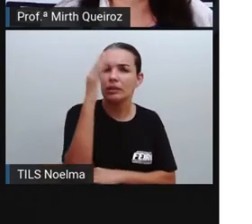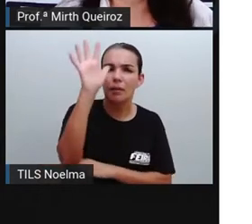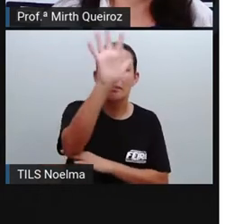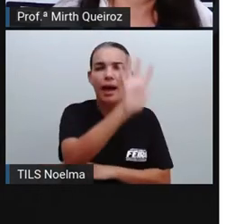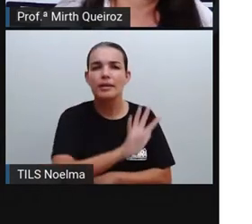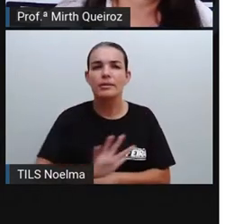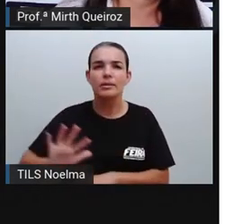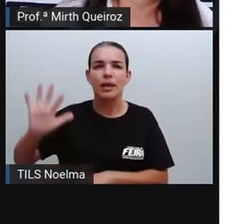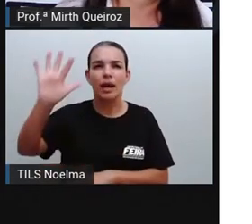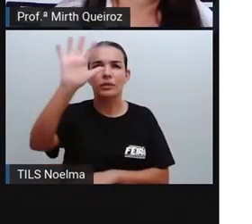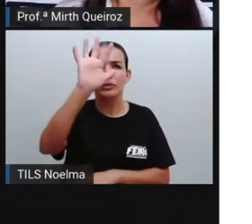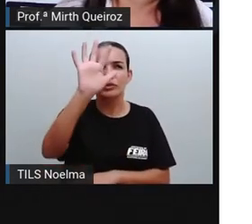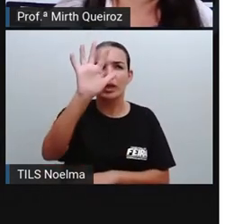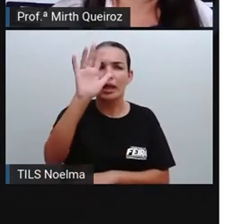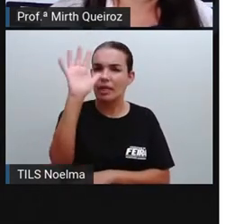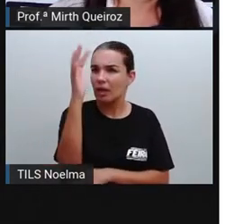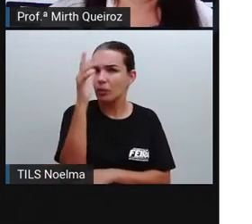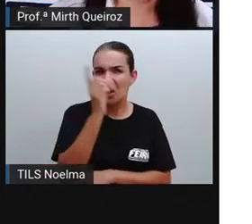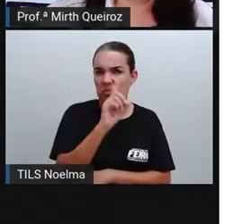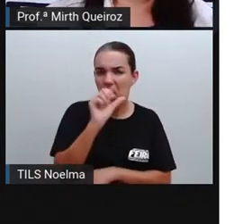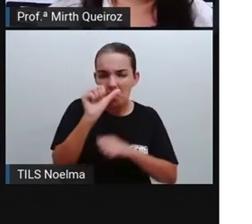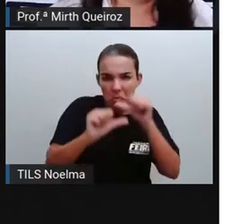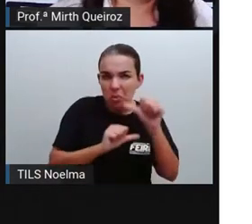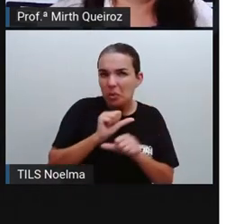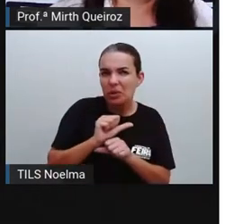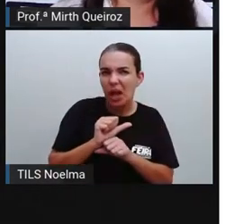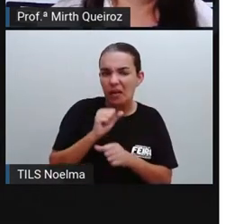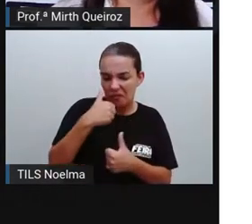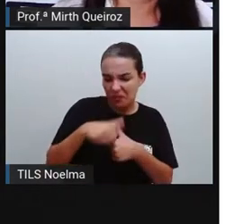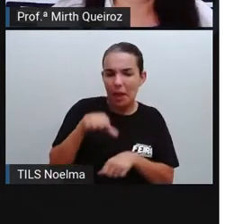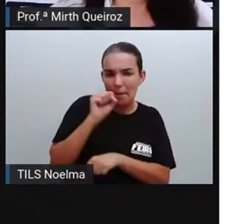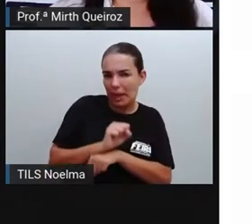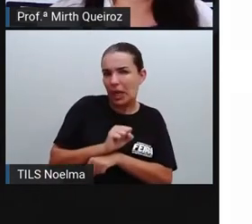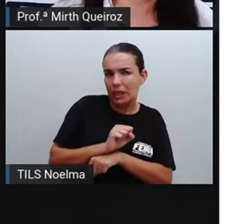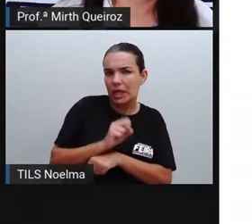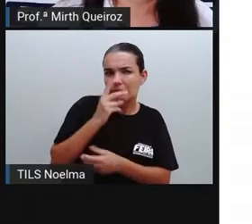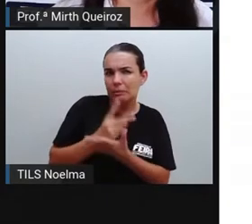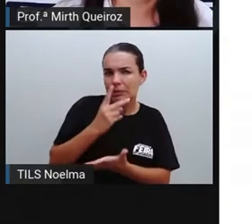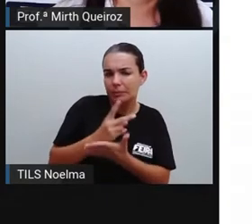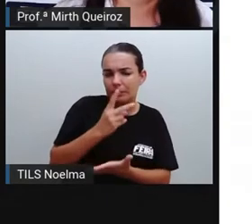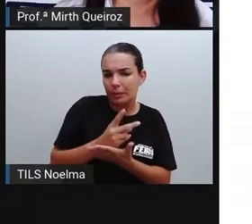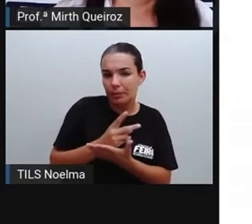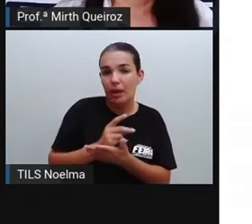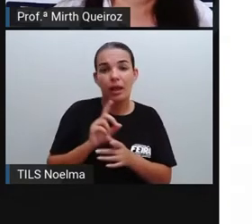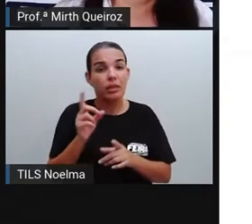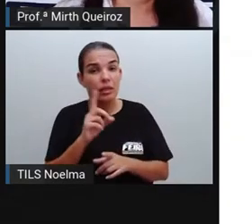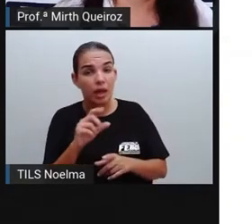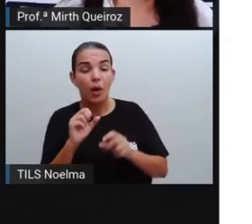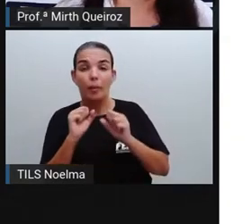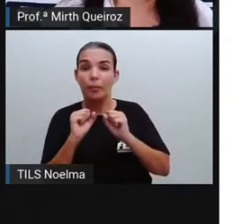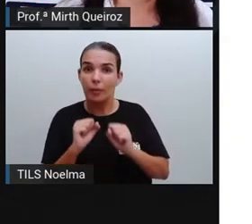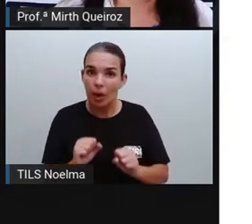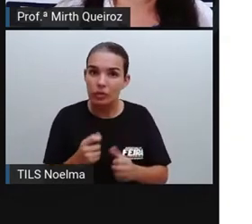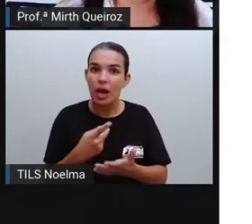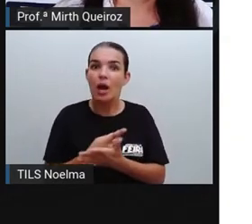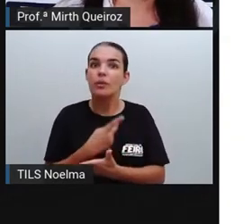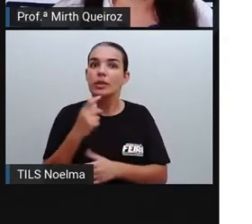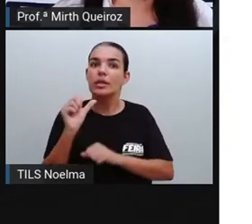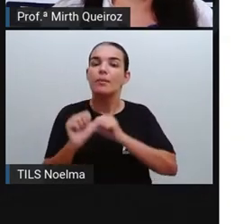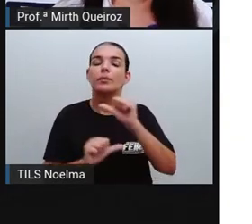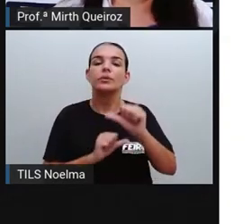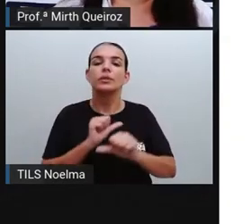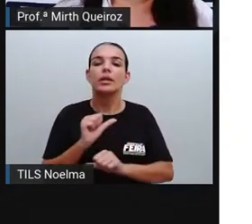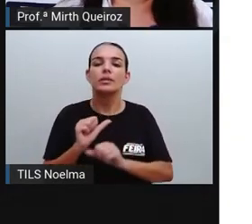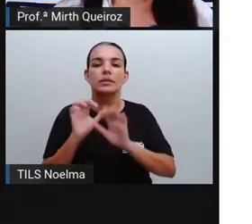então ela não se modifica, ela fica ali estática, paradinha, do mesmo jeito ao longo dos anos? Não, pode sim haver modificação.